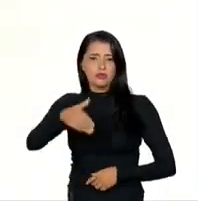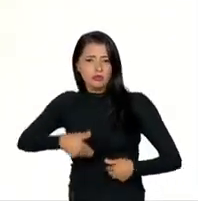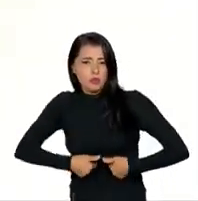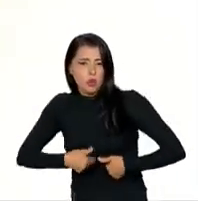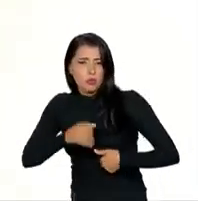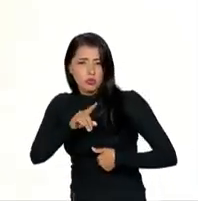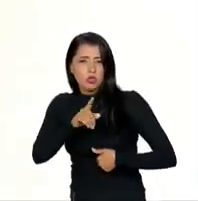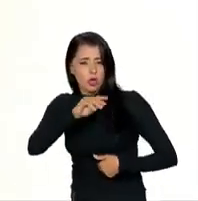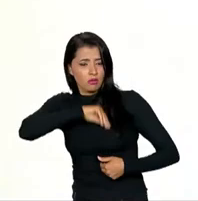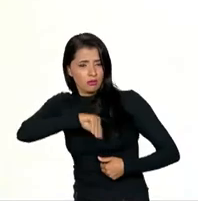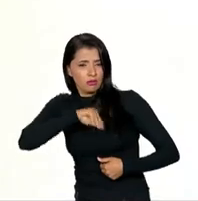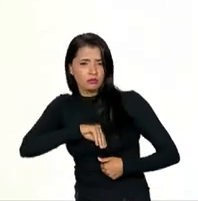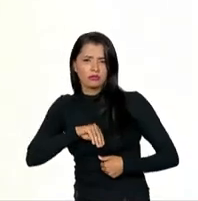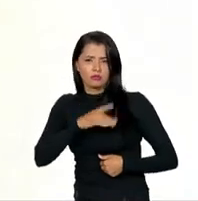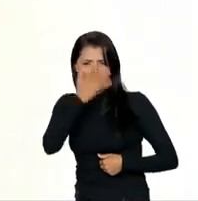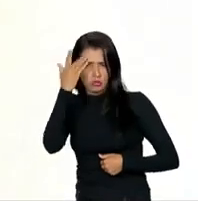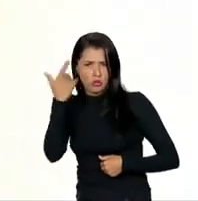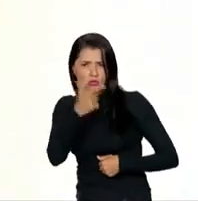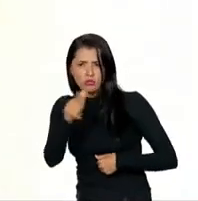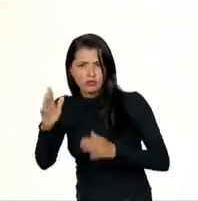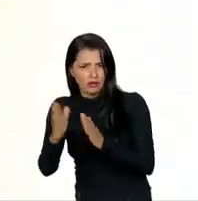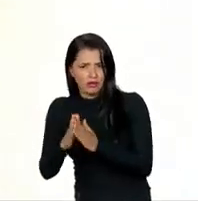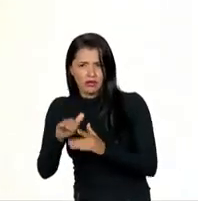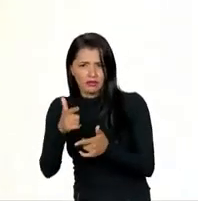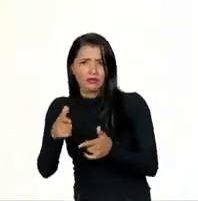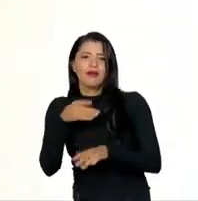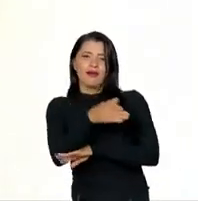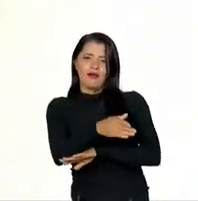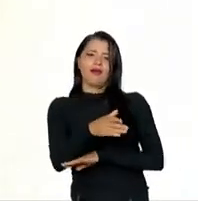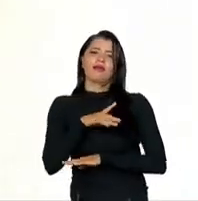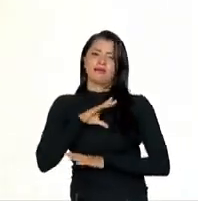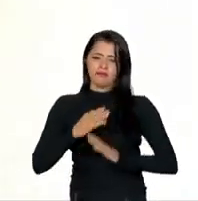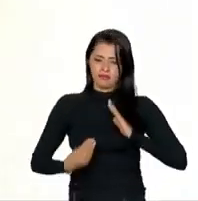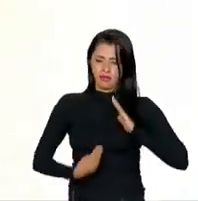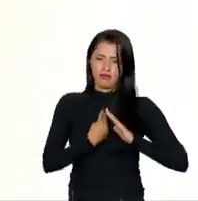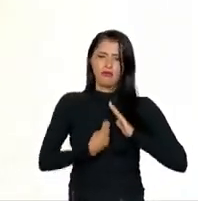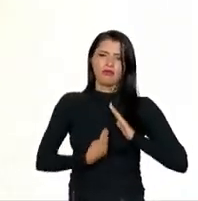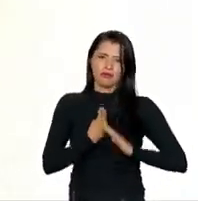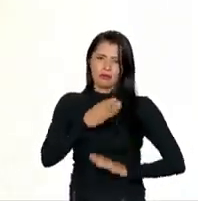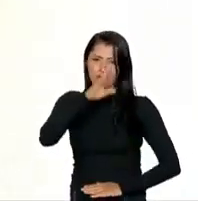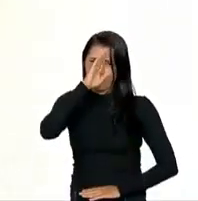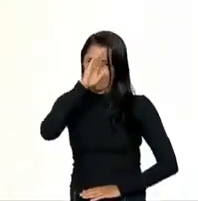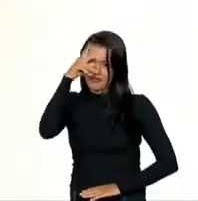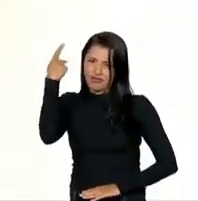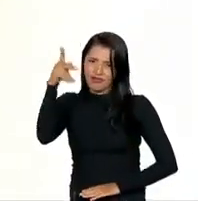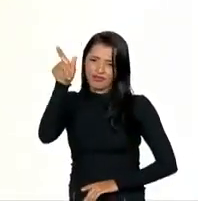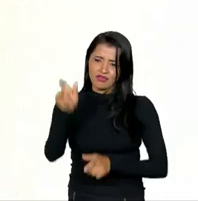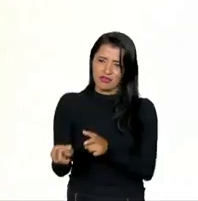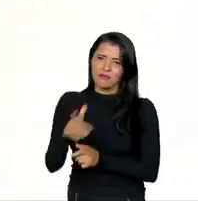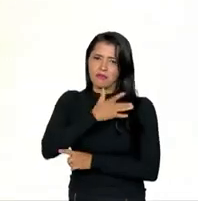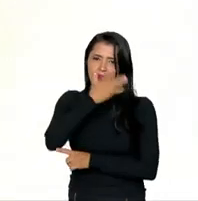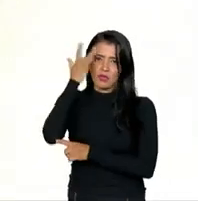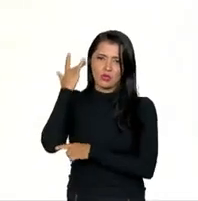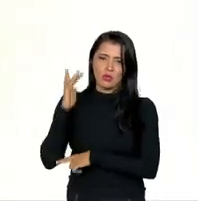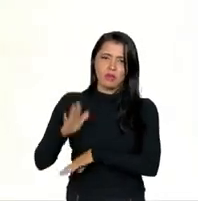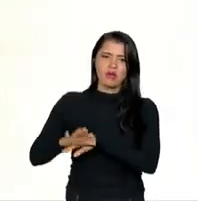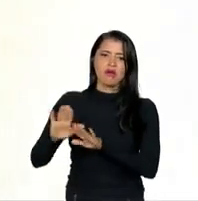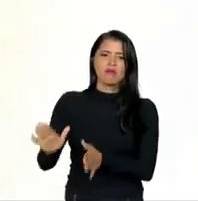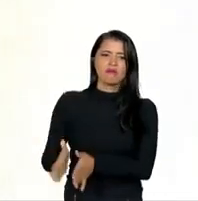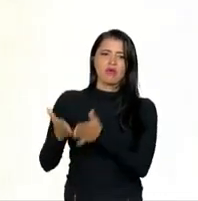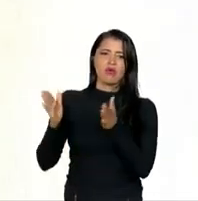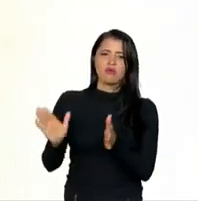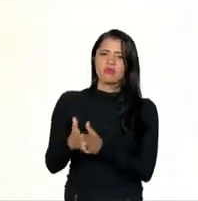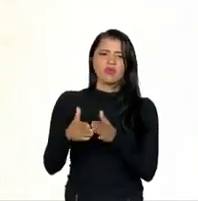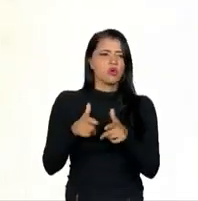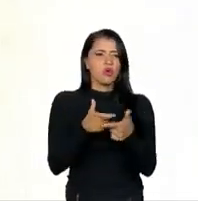renda. Quem é que não tem casa? Está aí o Minha Casa Minha Vida e a prioridade são essas pessoas mais pobres. Onde